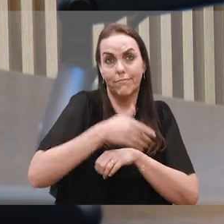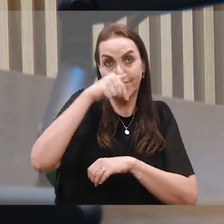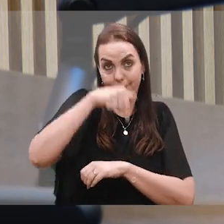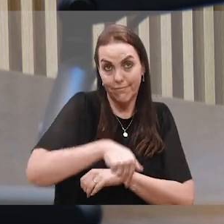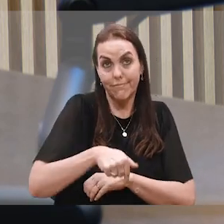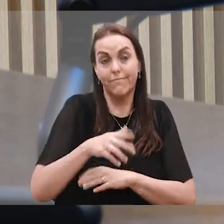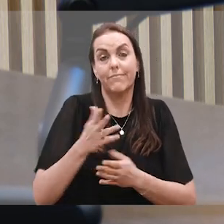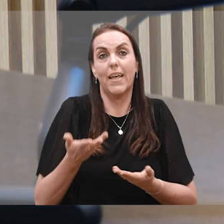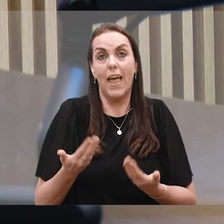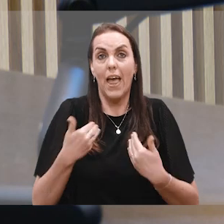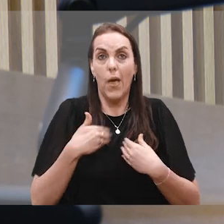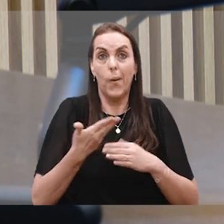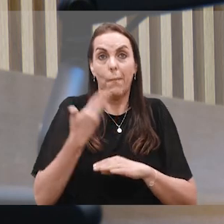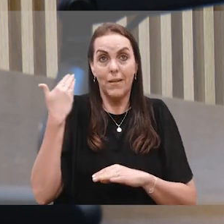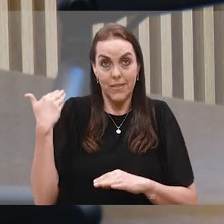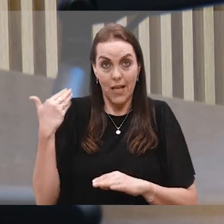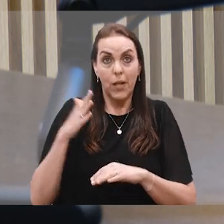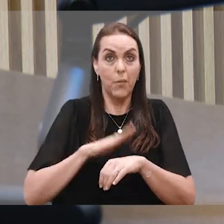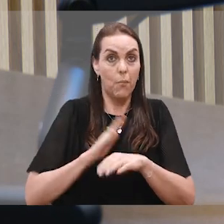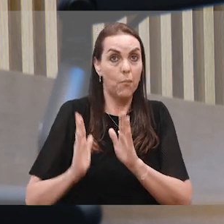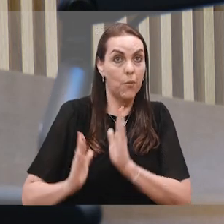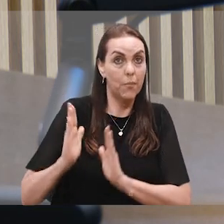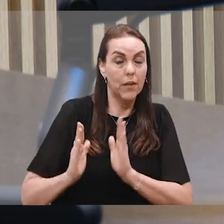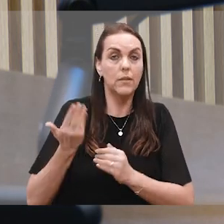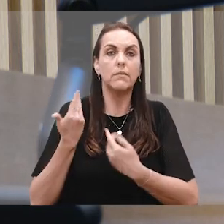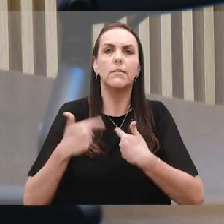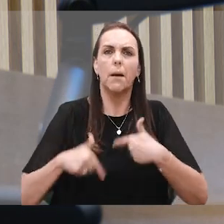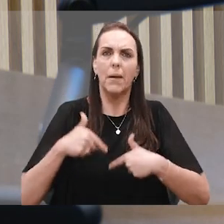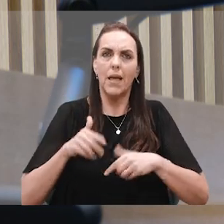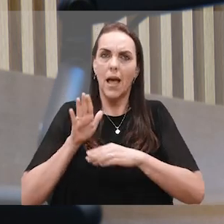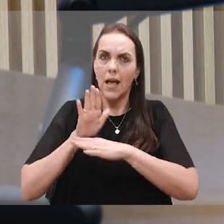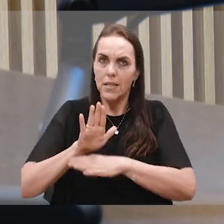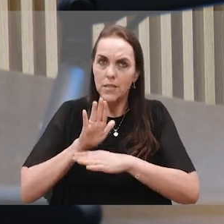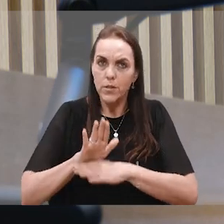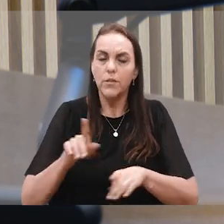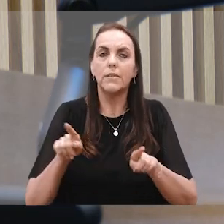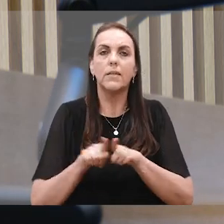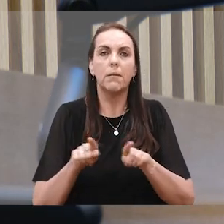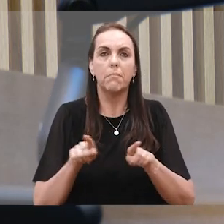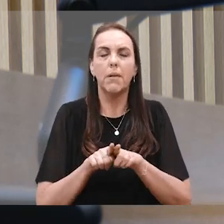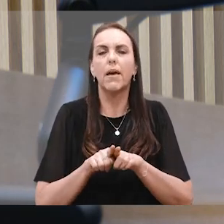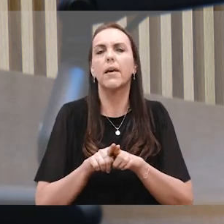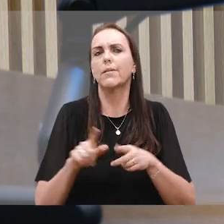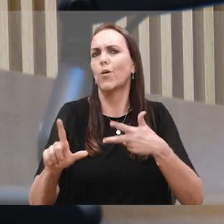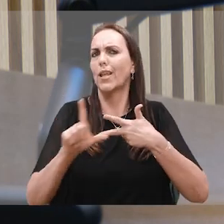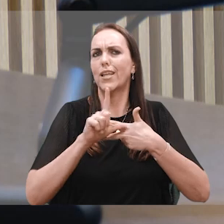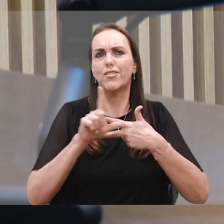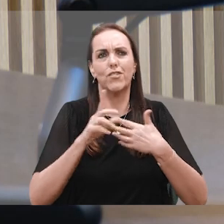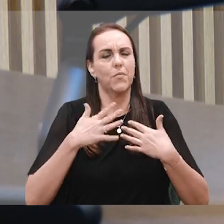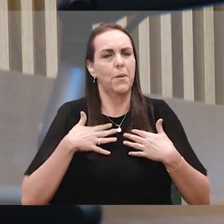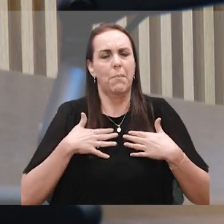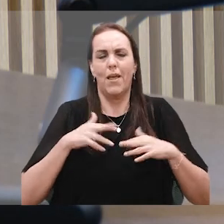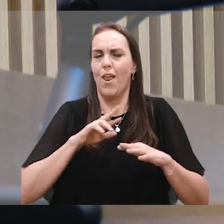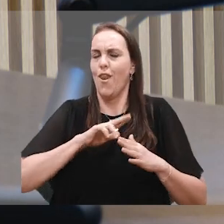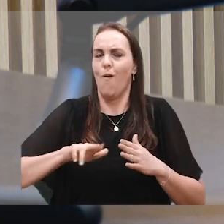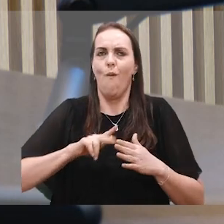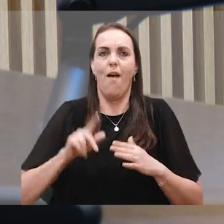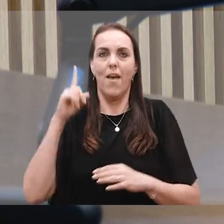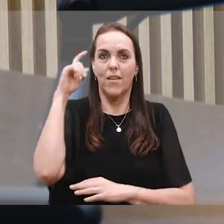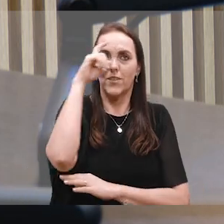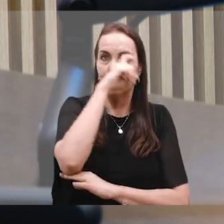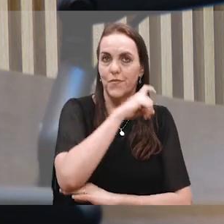esteve aqui, embora eu em outros momentos trabalhei como assessora aqui, então o poder legislativo para mim não era uma